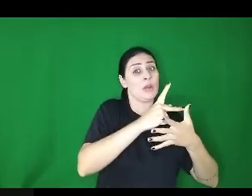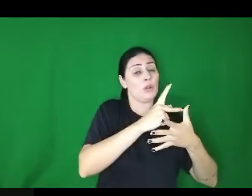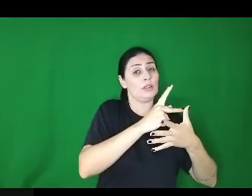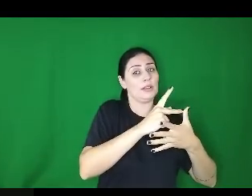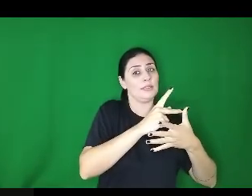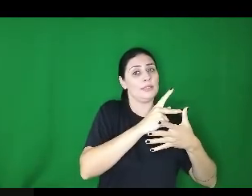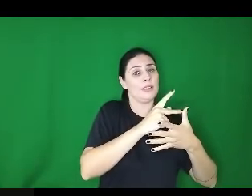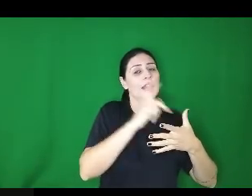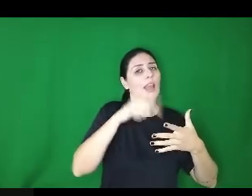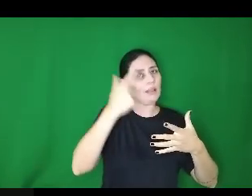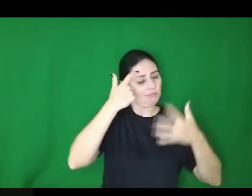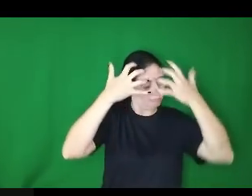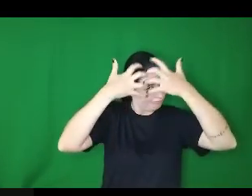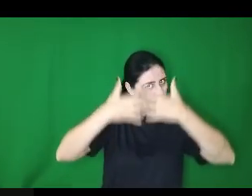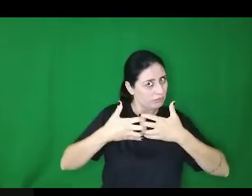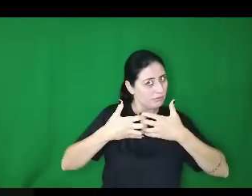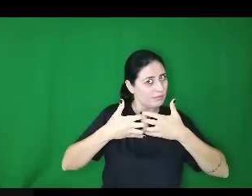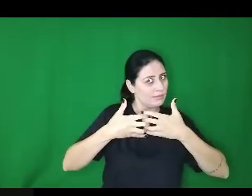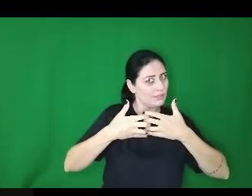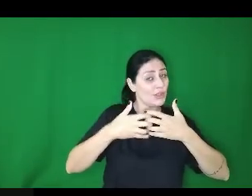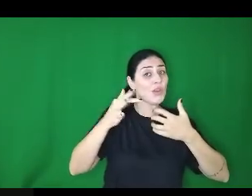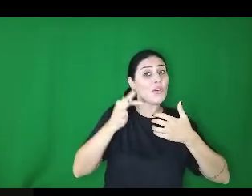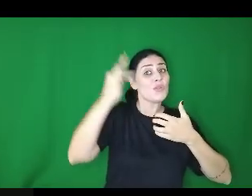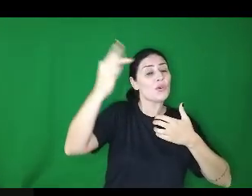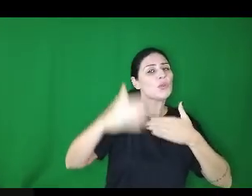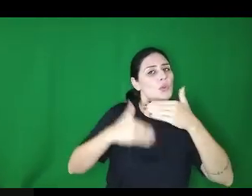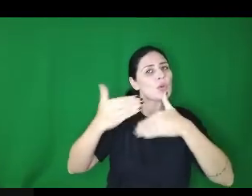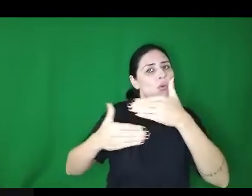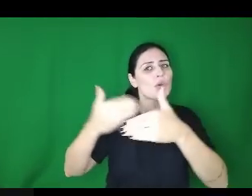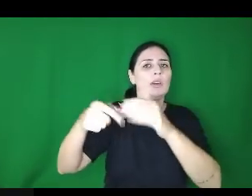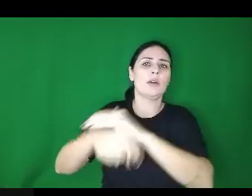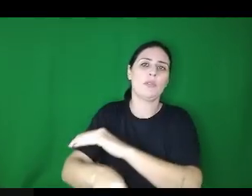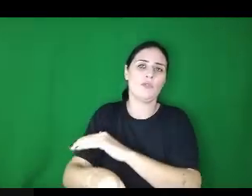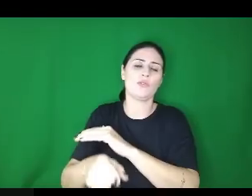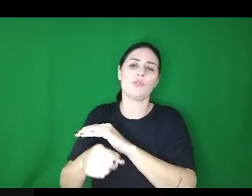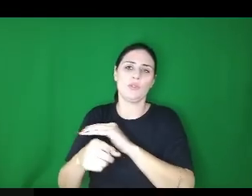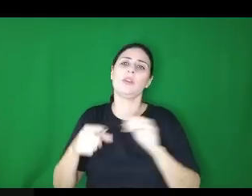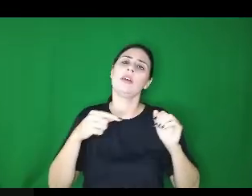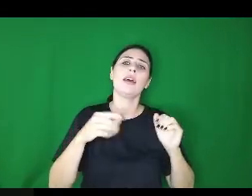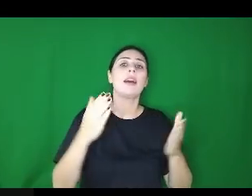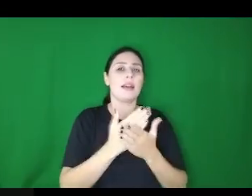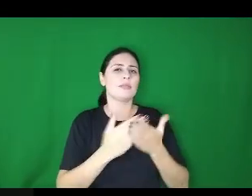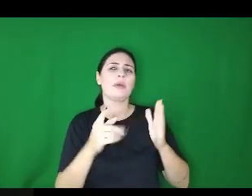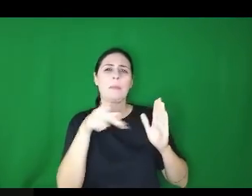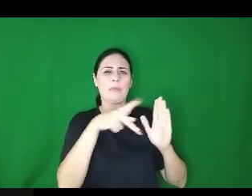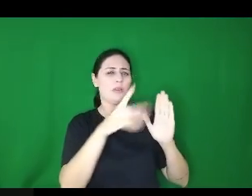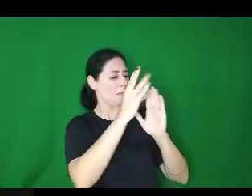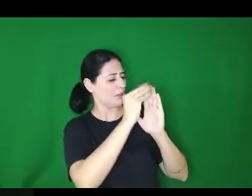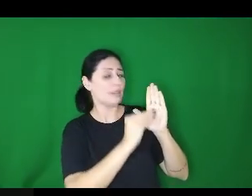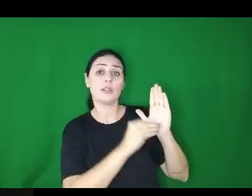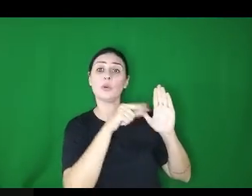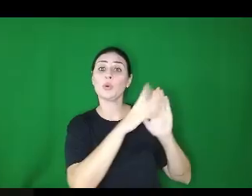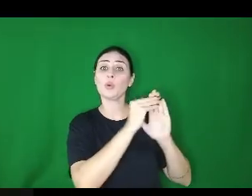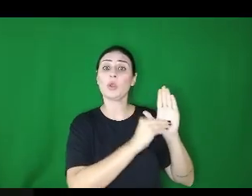ele vai aprender em outros locais isso também. Então, tem alguns conteúdos que não são tão científicos assim, como a gente às vezes fala